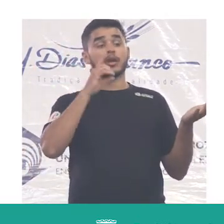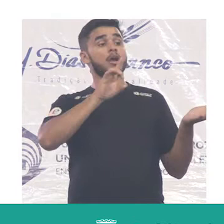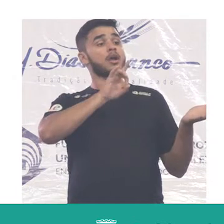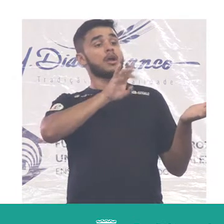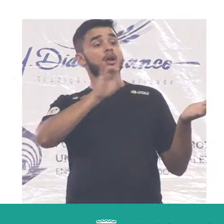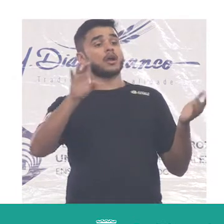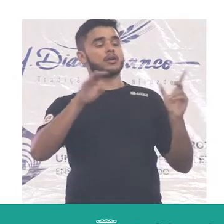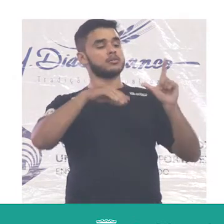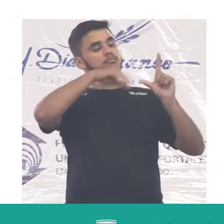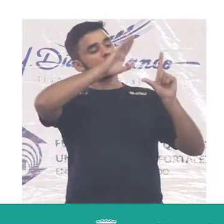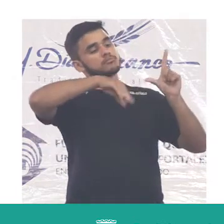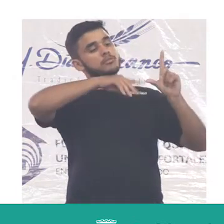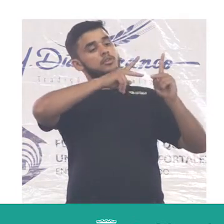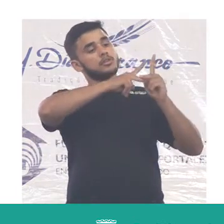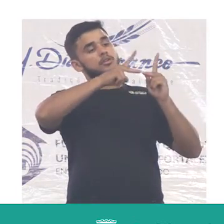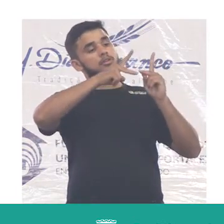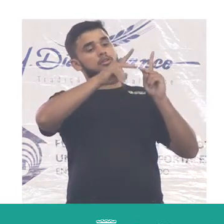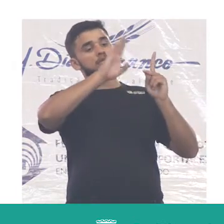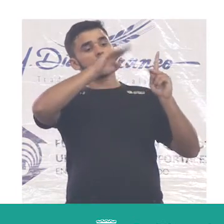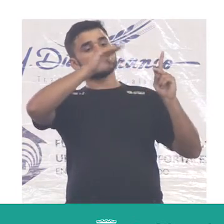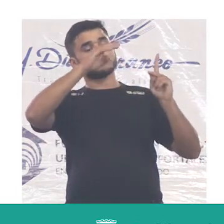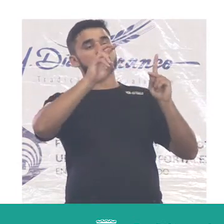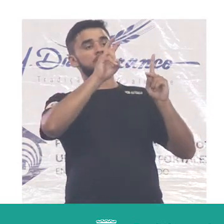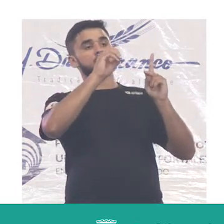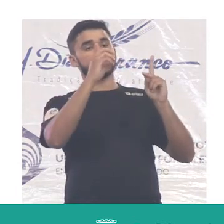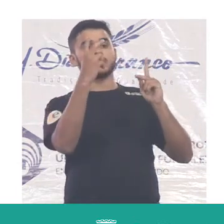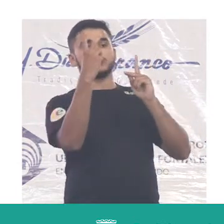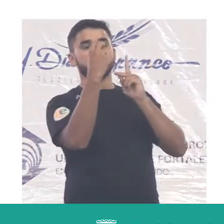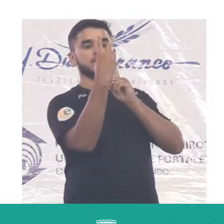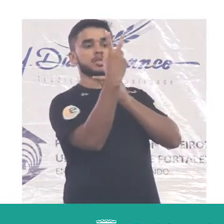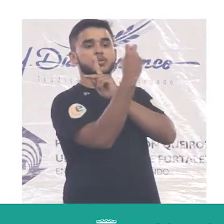pintada usa quanto? 50 ml.